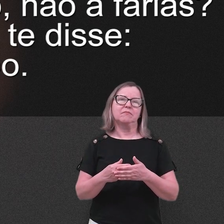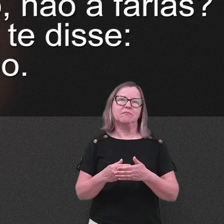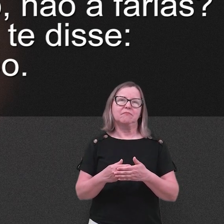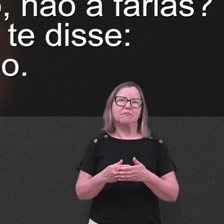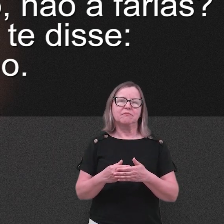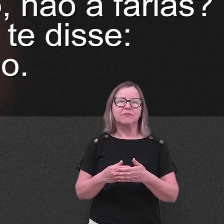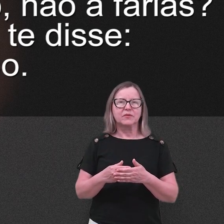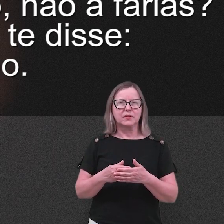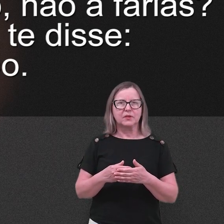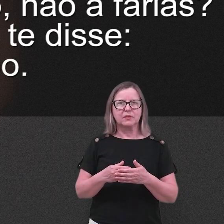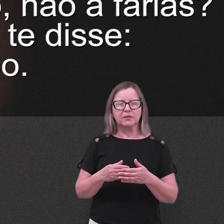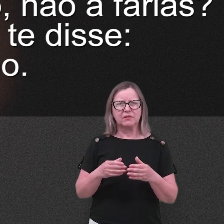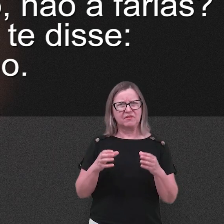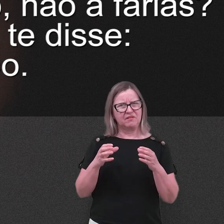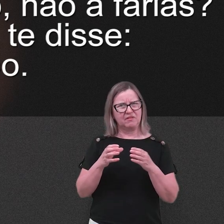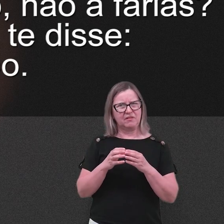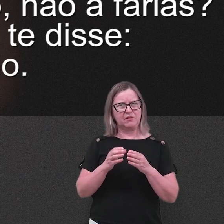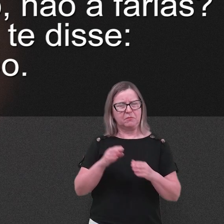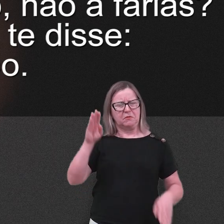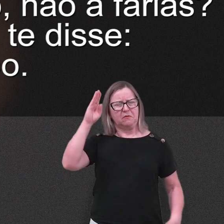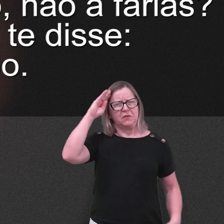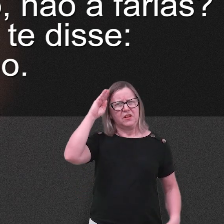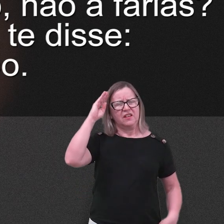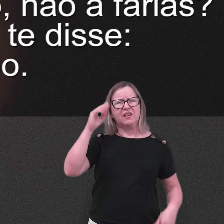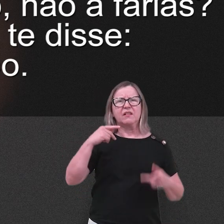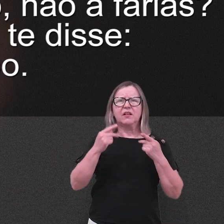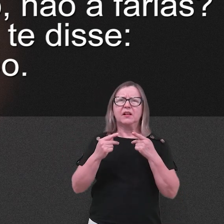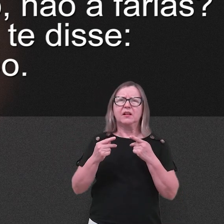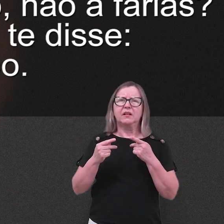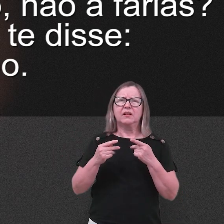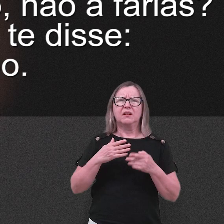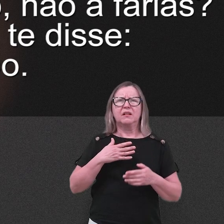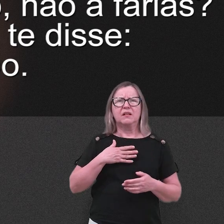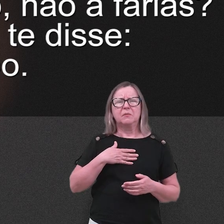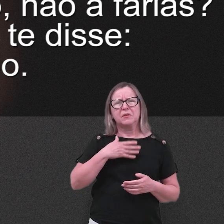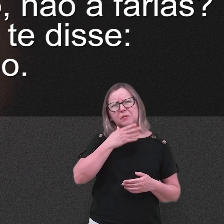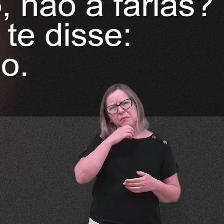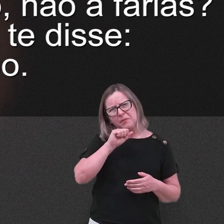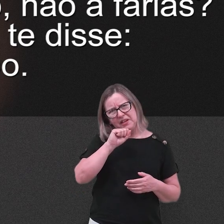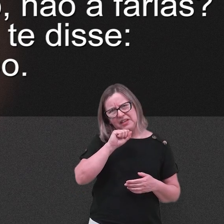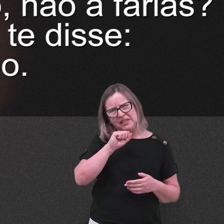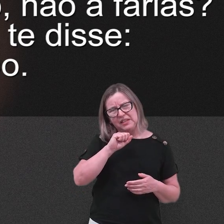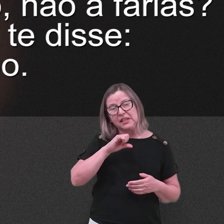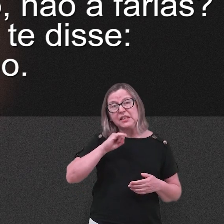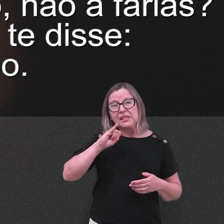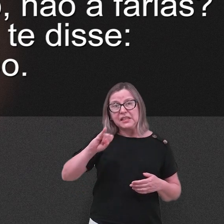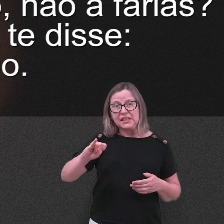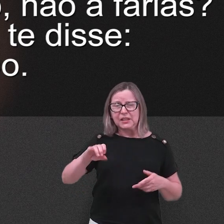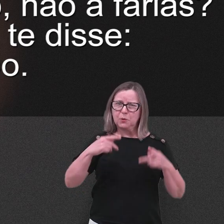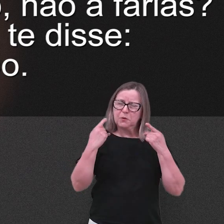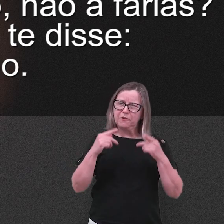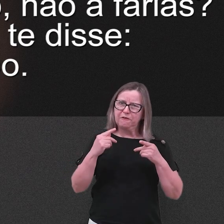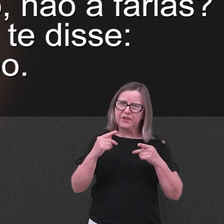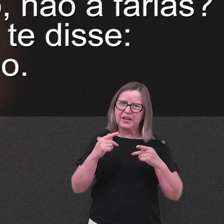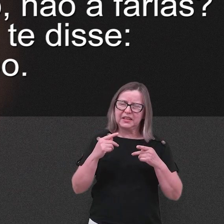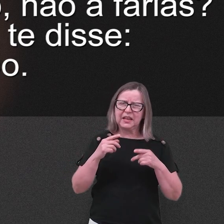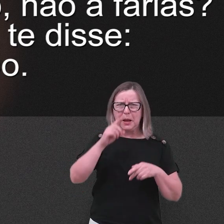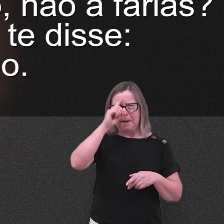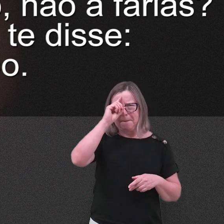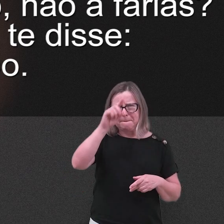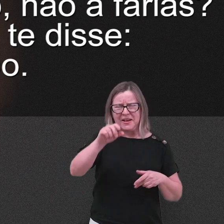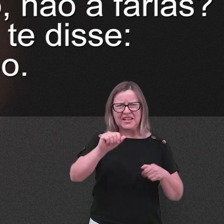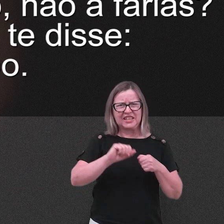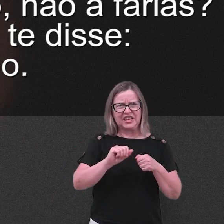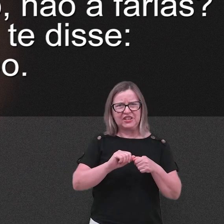oficiais, eles disseram, meu pai, se te houvesse dito o profeta, alguma coisa difícil, acaso